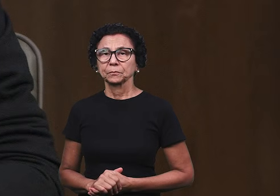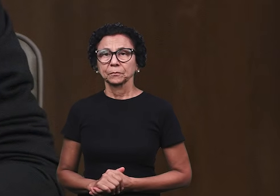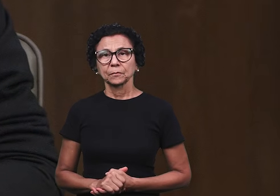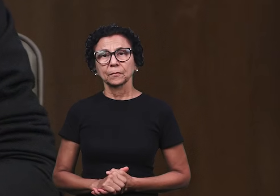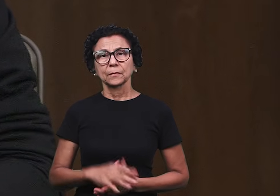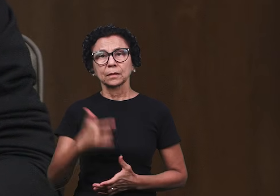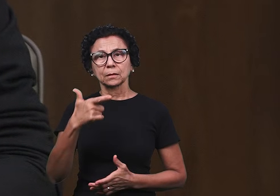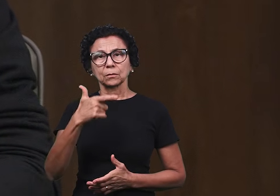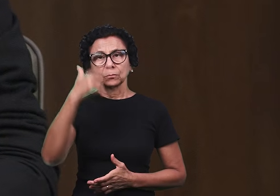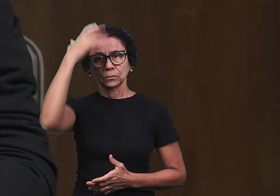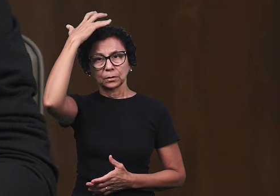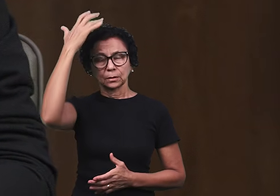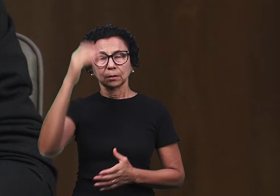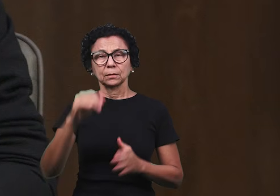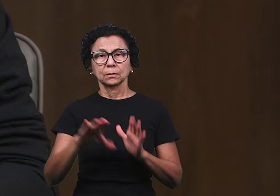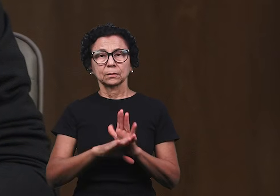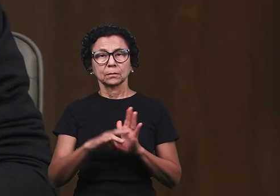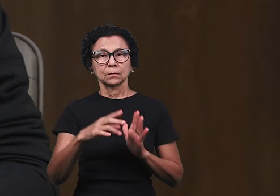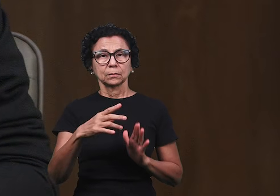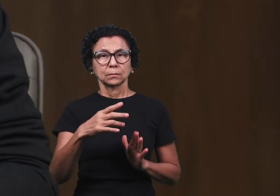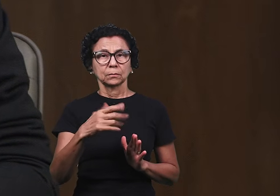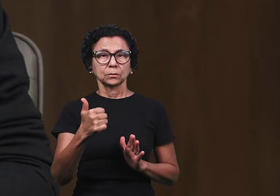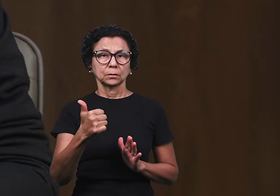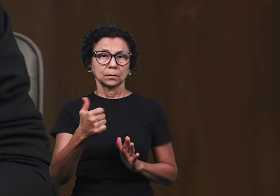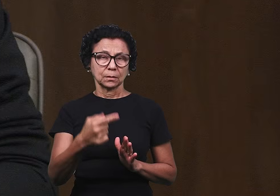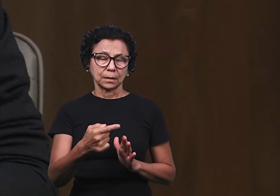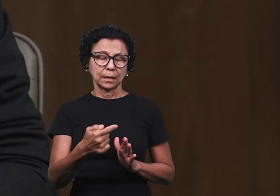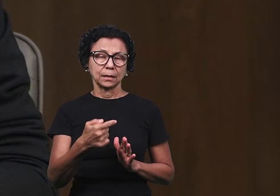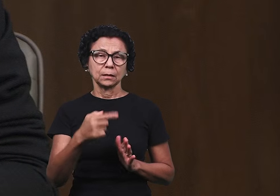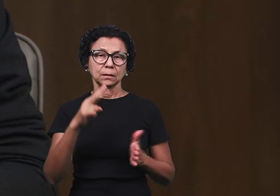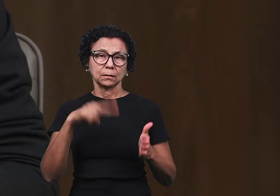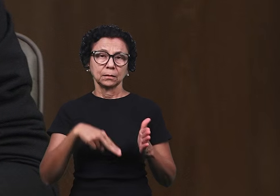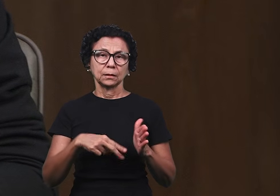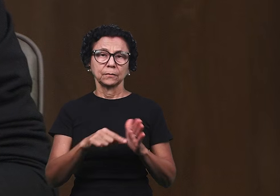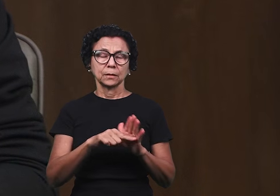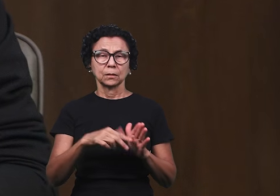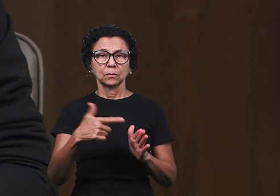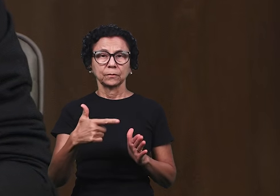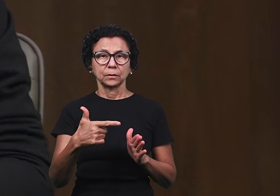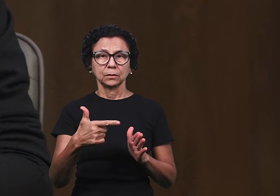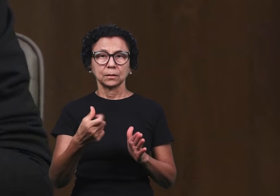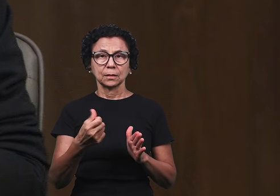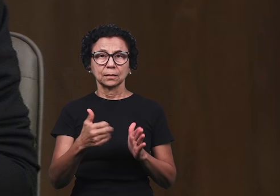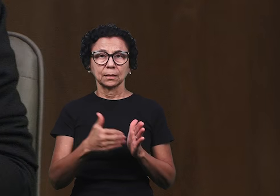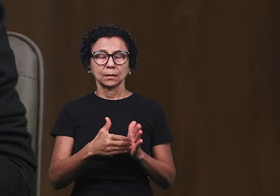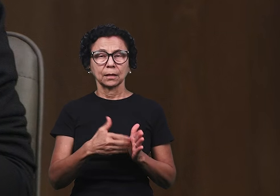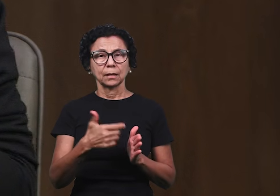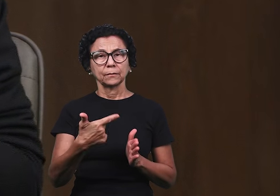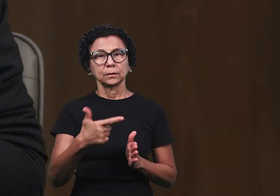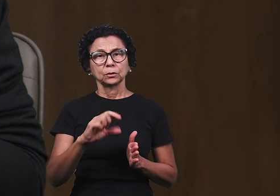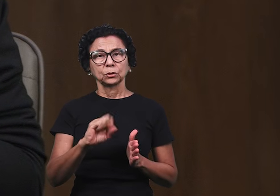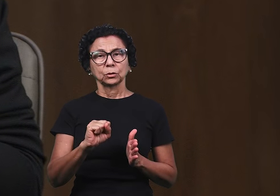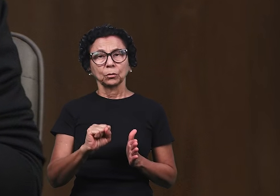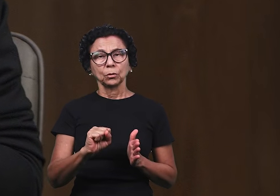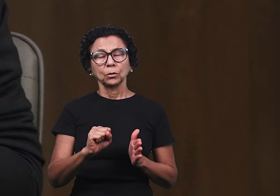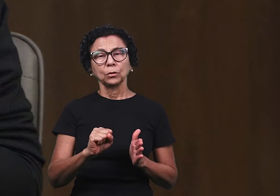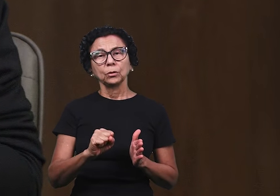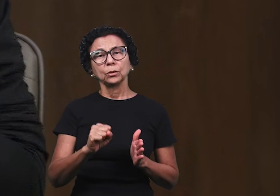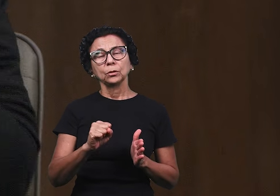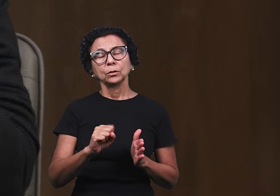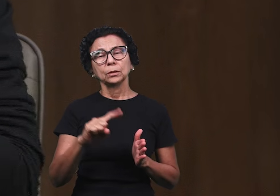2 Reis, no capítulo 17. Eu vou ler o versículo 26 a 28 e depois o